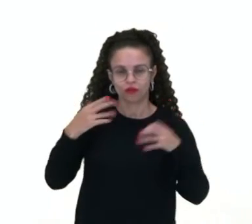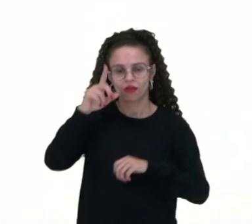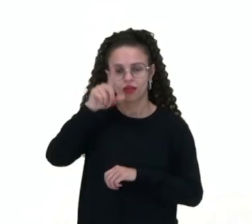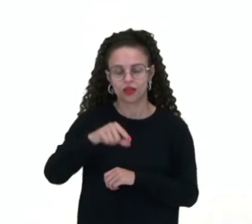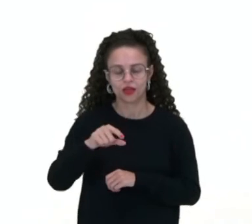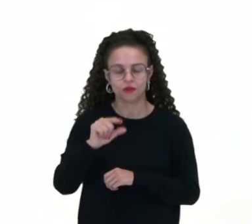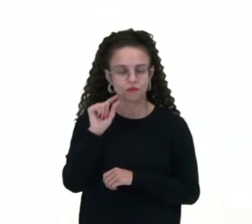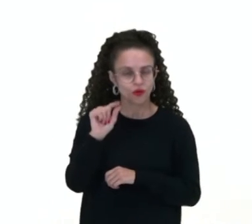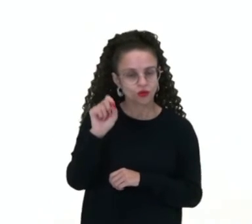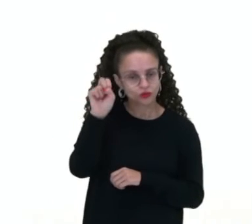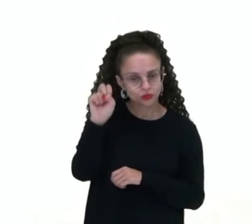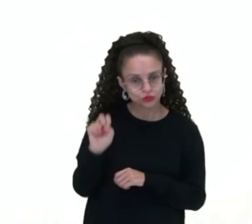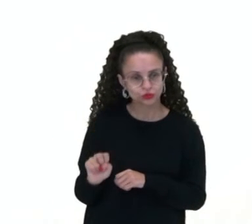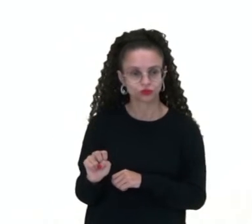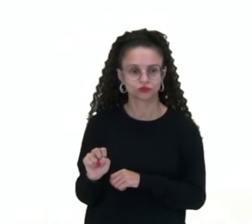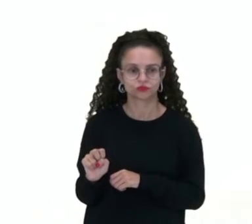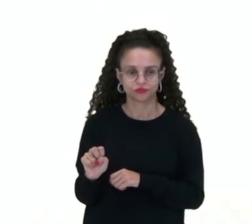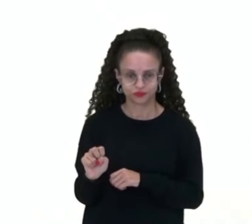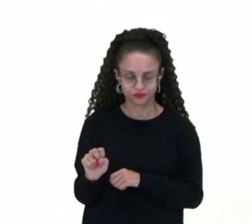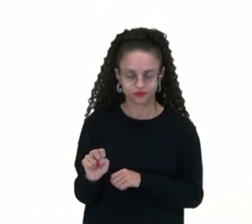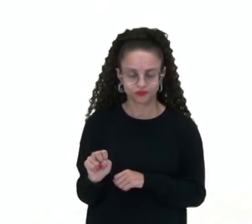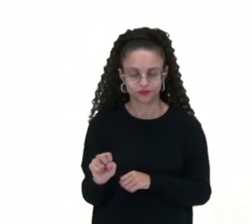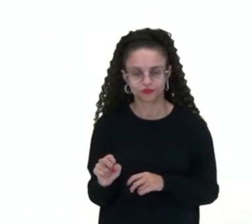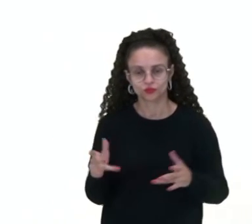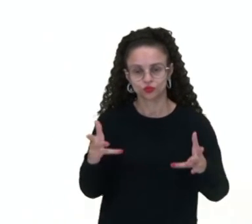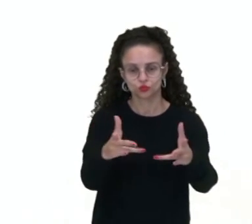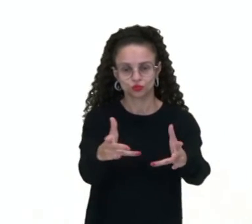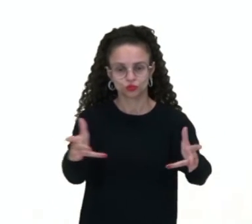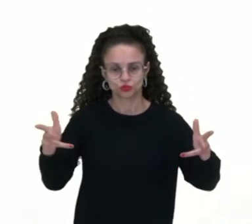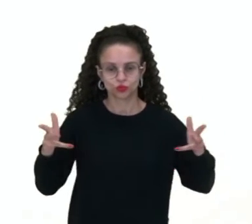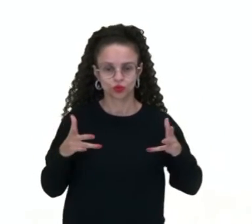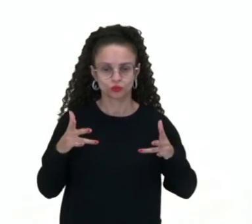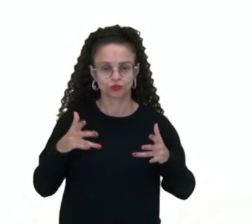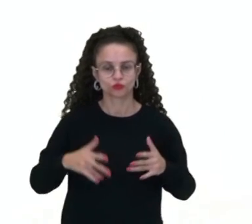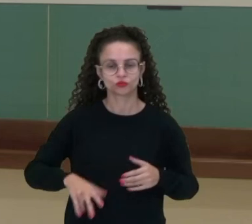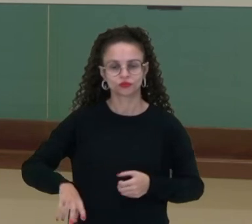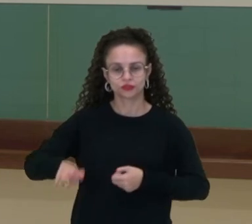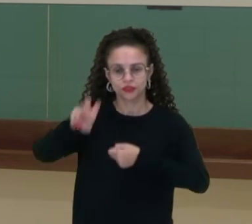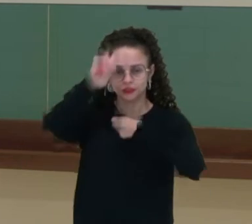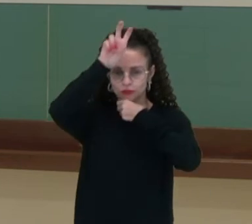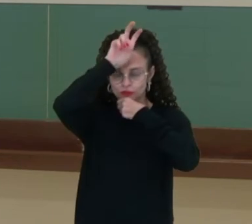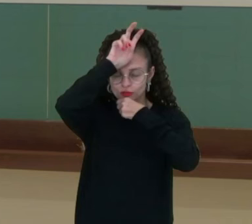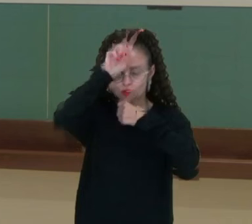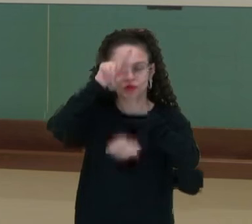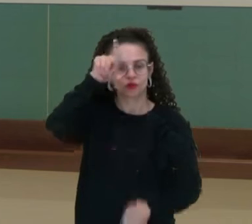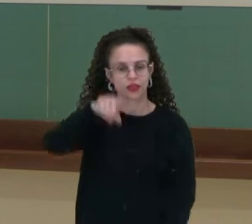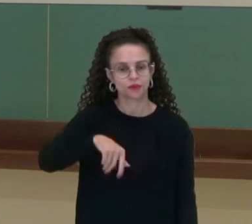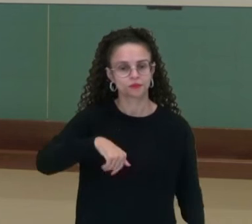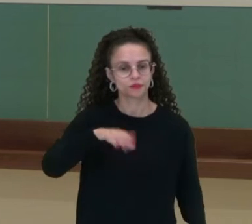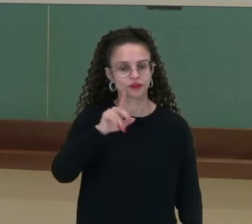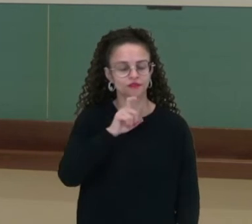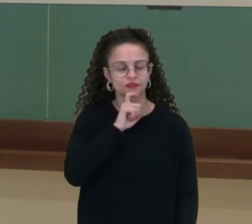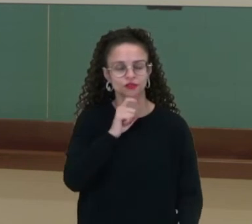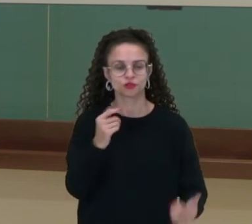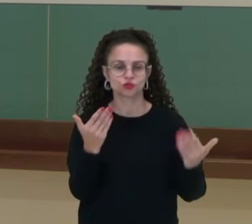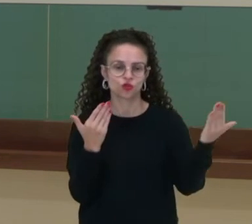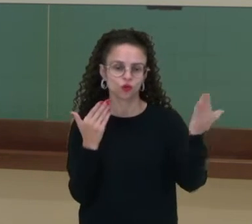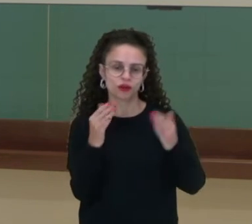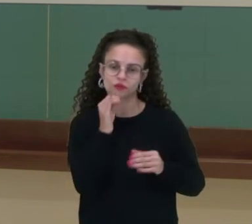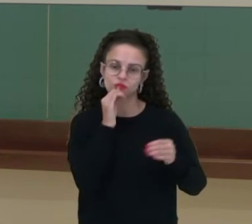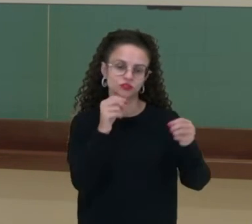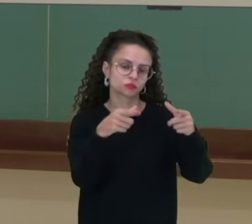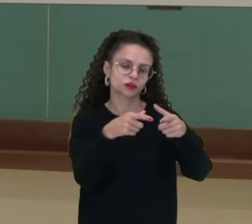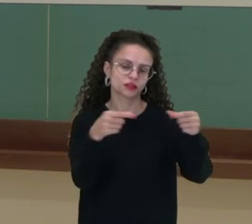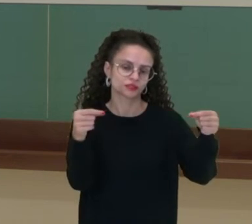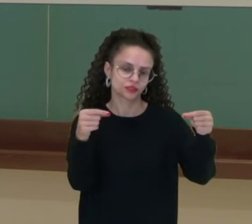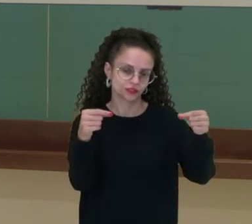ao sul dessa linha aqui do Trópico de Capricórnio. Então, portanto, no geral é mais fria, né, em relação, por exemplo, a Brasília, que é a